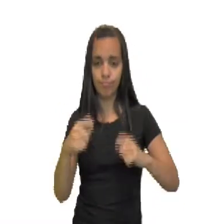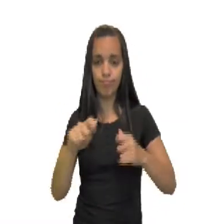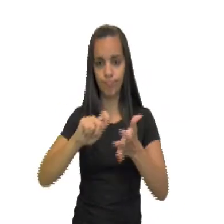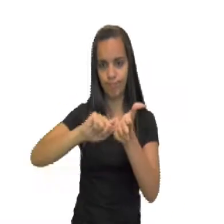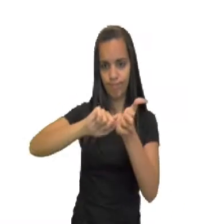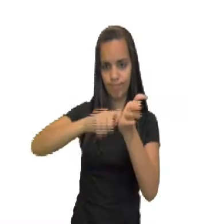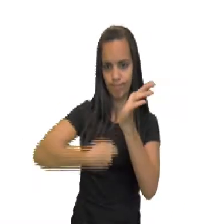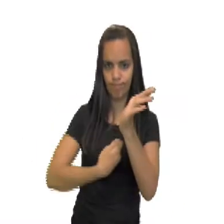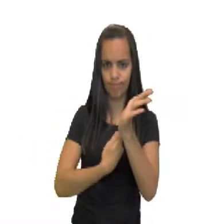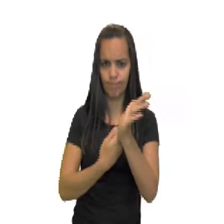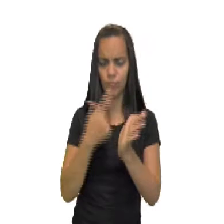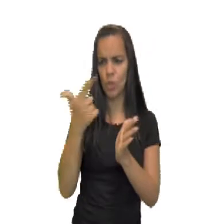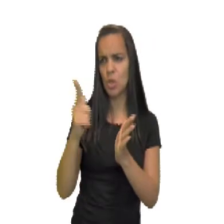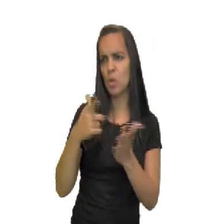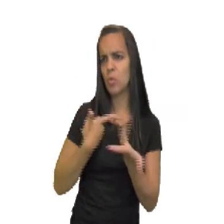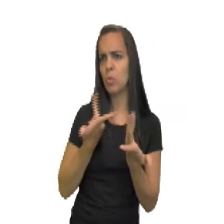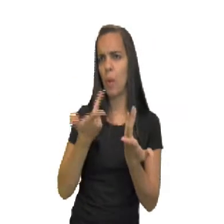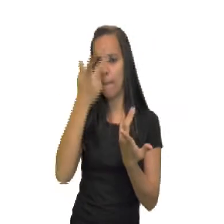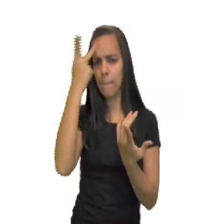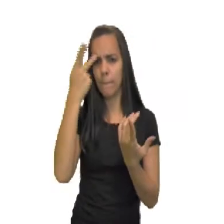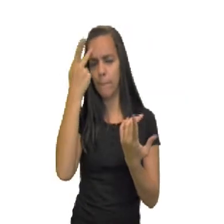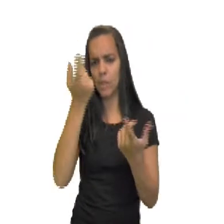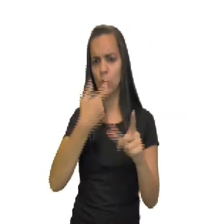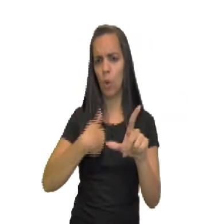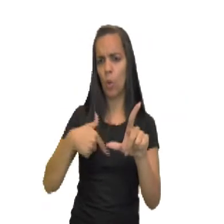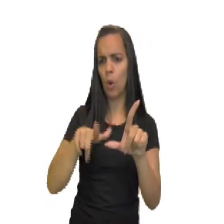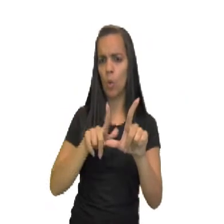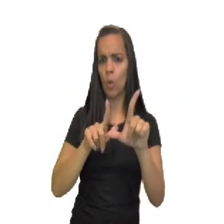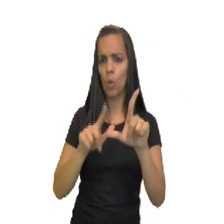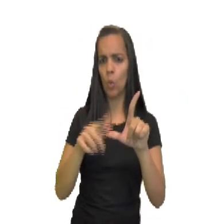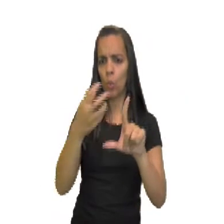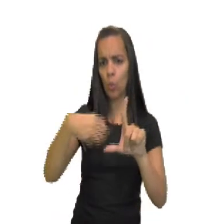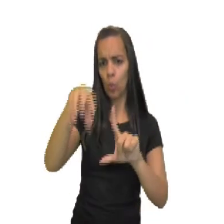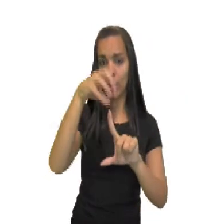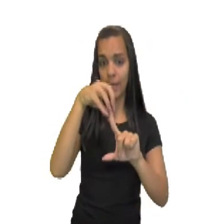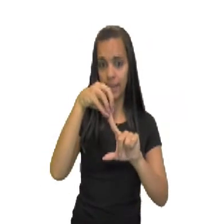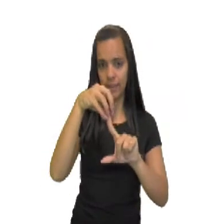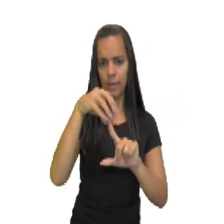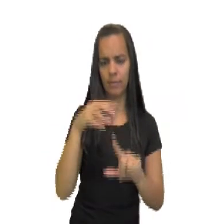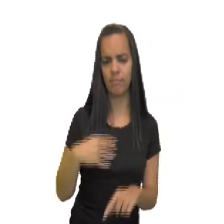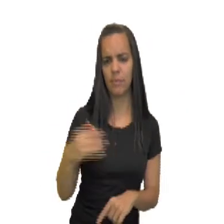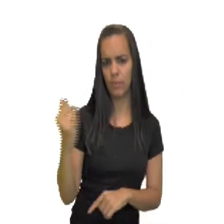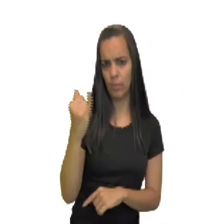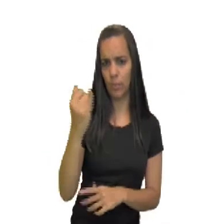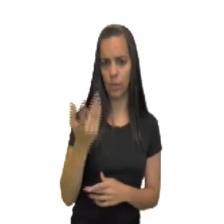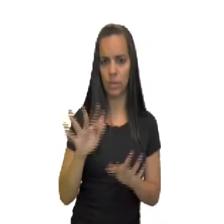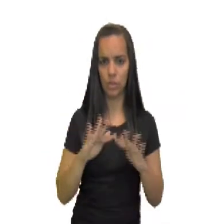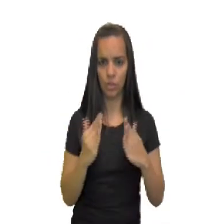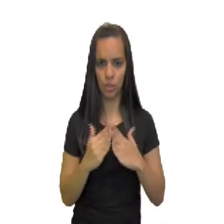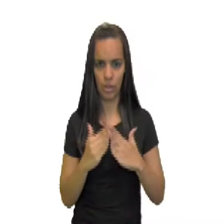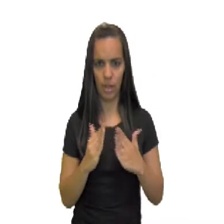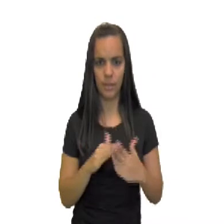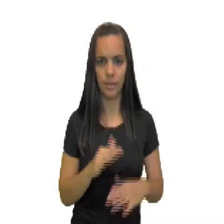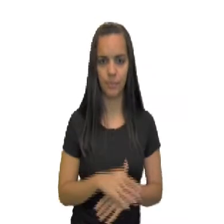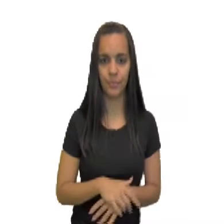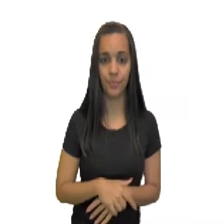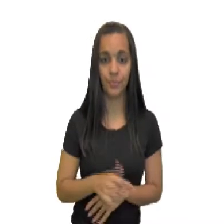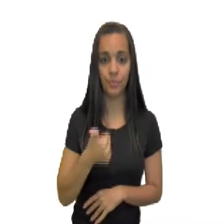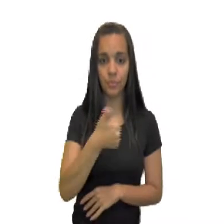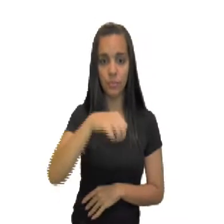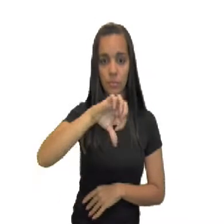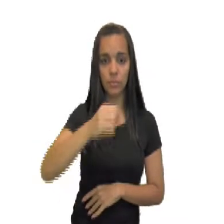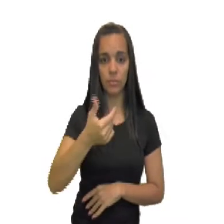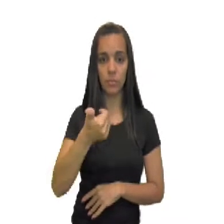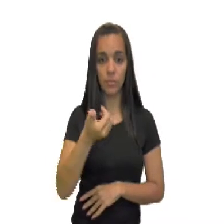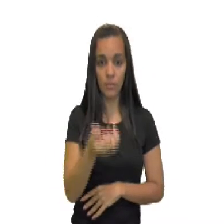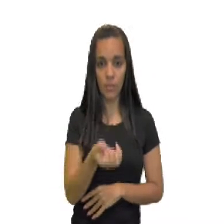ou de uma liberação masculina para elas votarem. Em 1962, é criado o Estatuto da